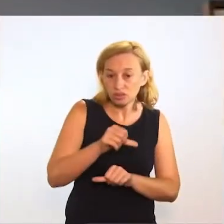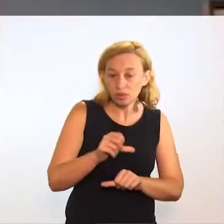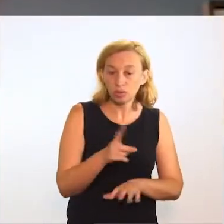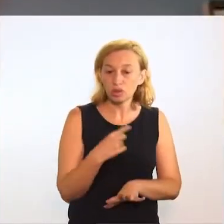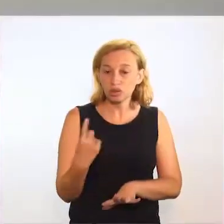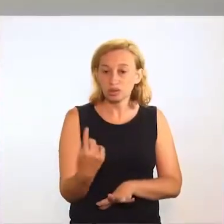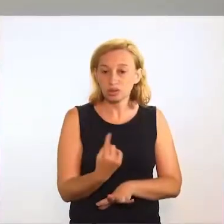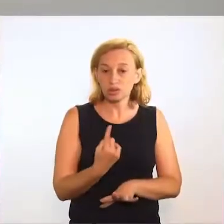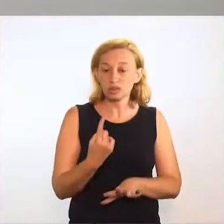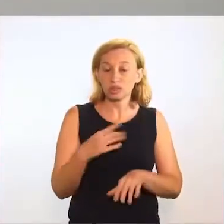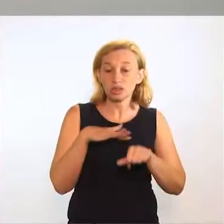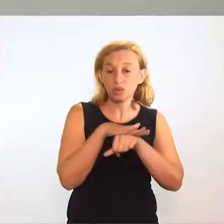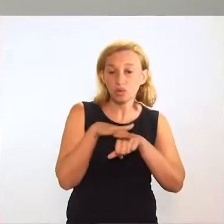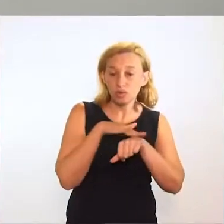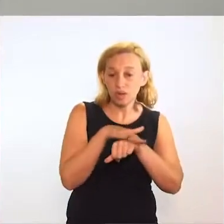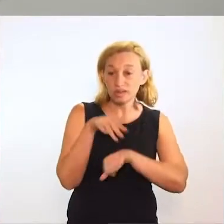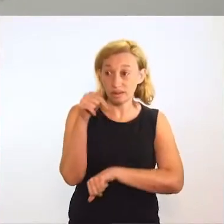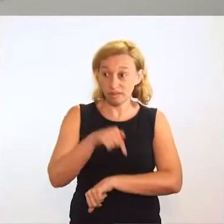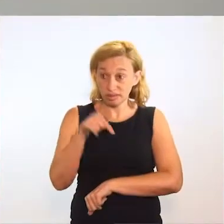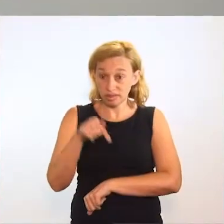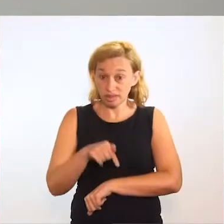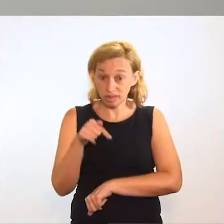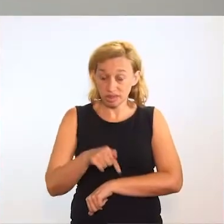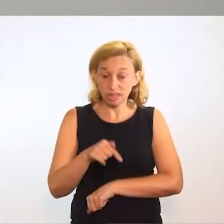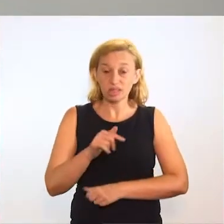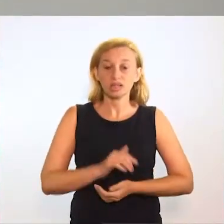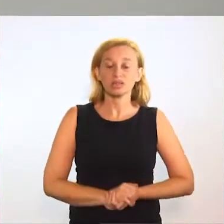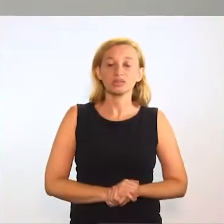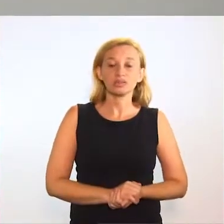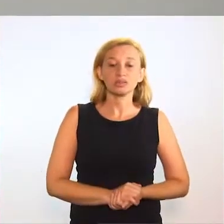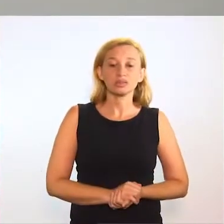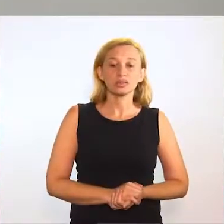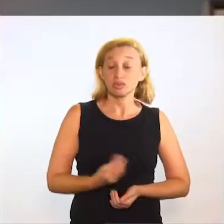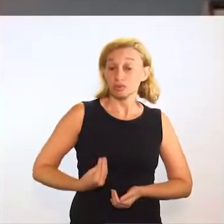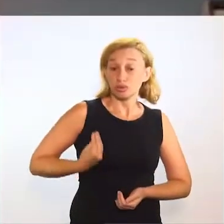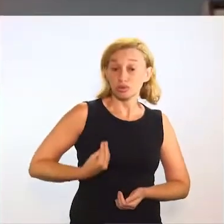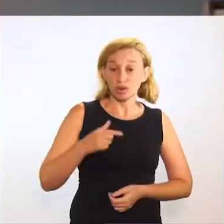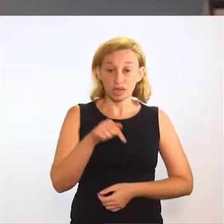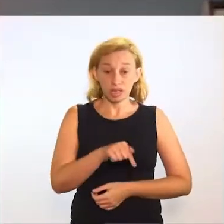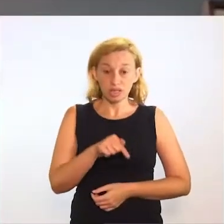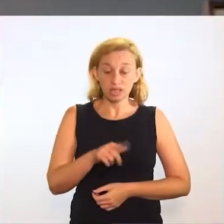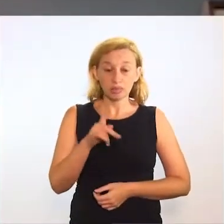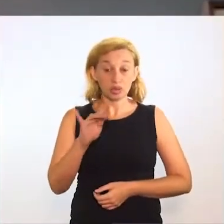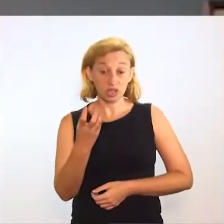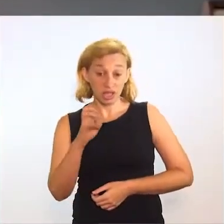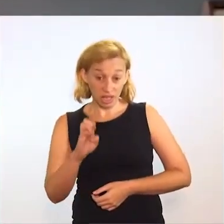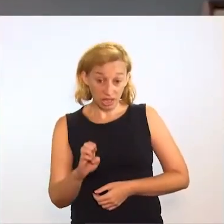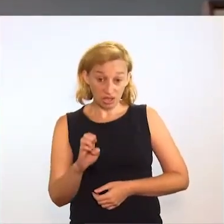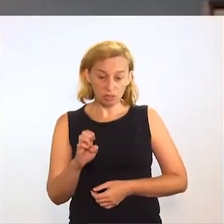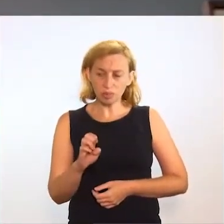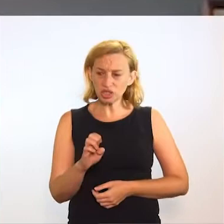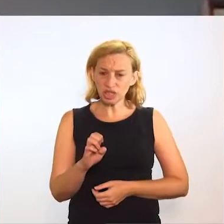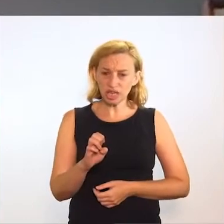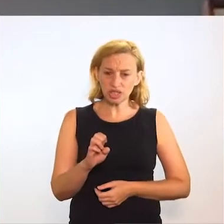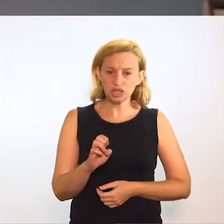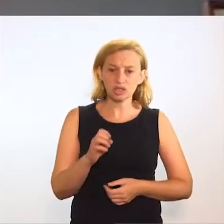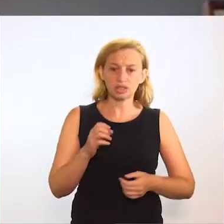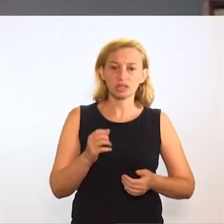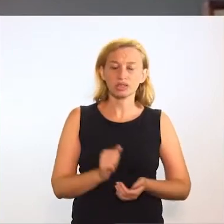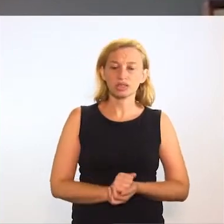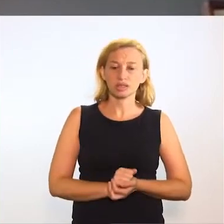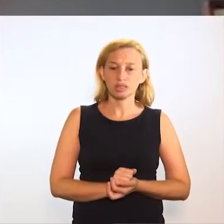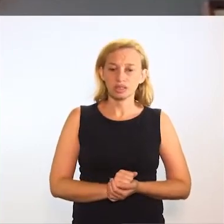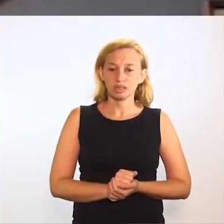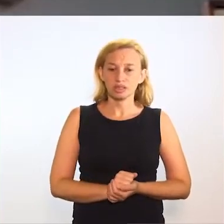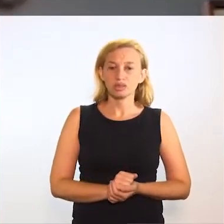gente transformou essas nossas rodas de conversa que passam aqui ao vivo em podcast. O Roda de